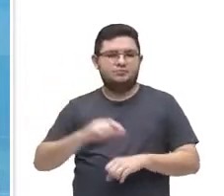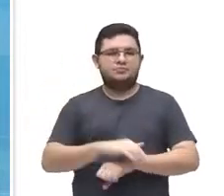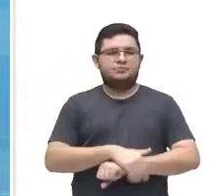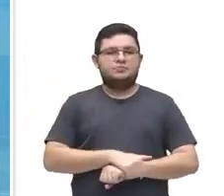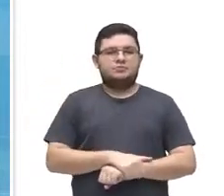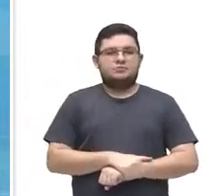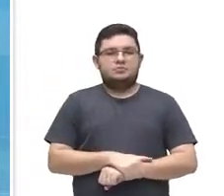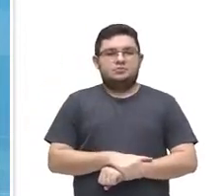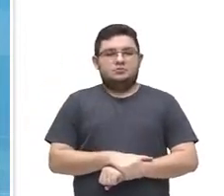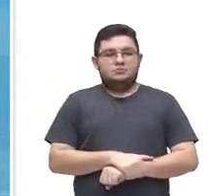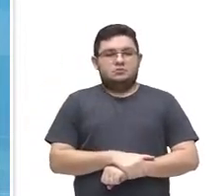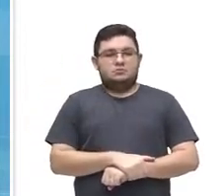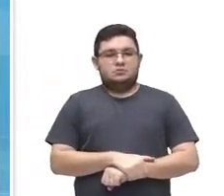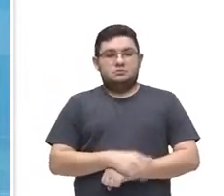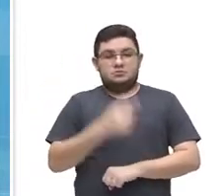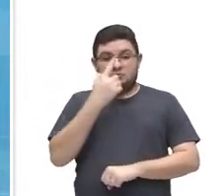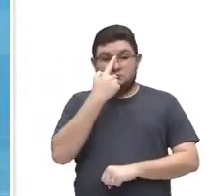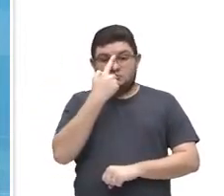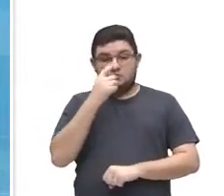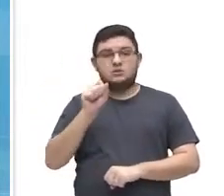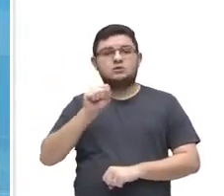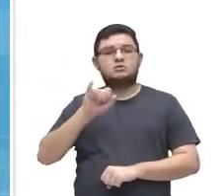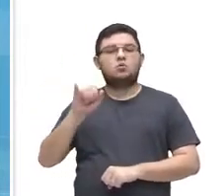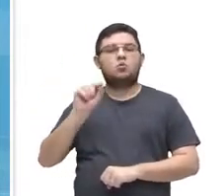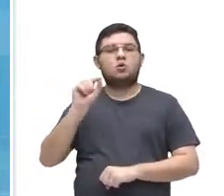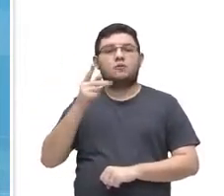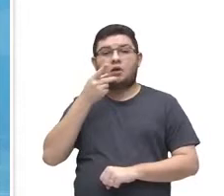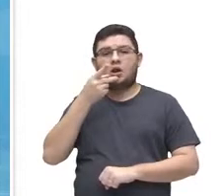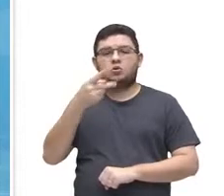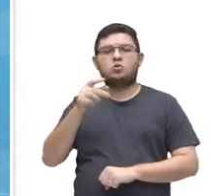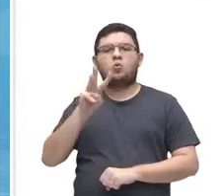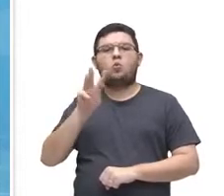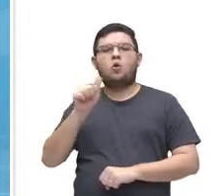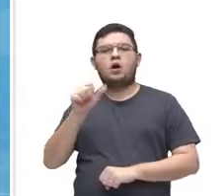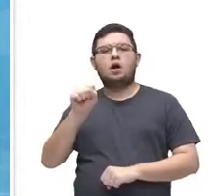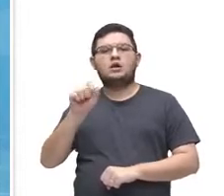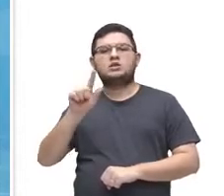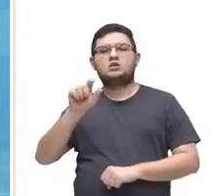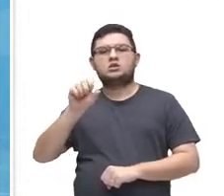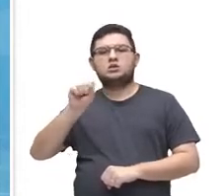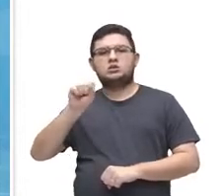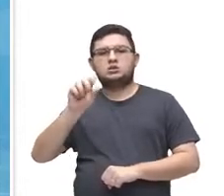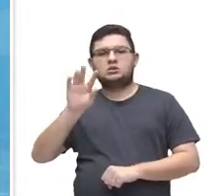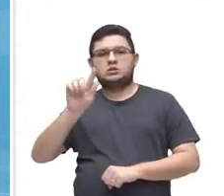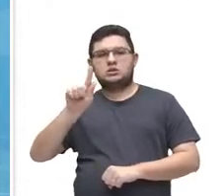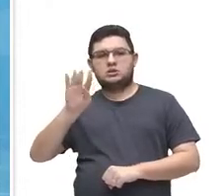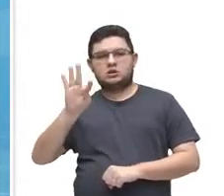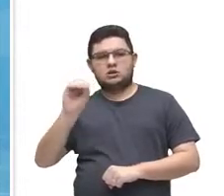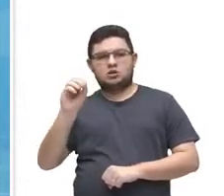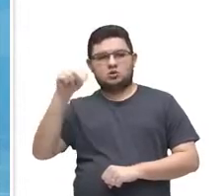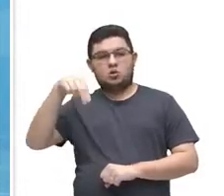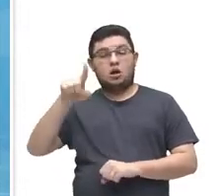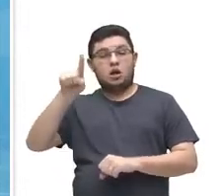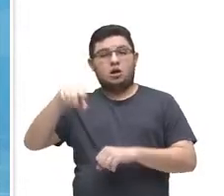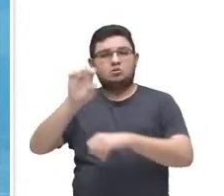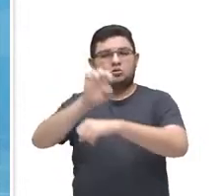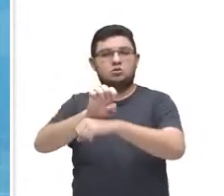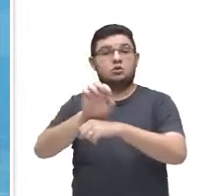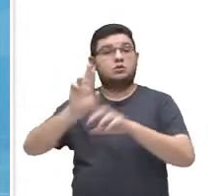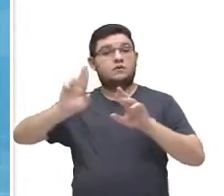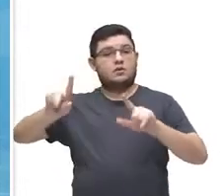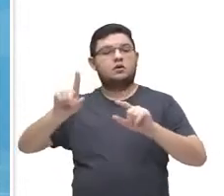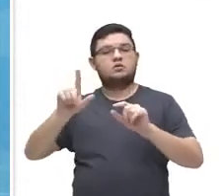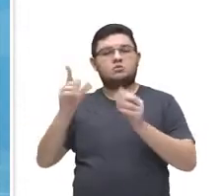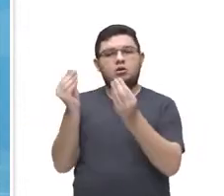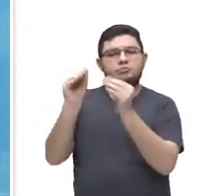Columbia. E quando eu falo somente Washington, eu estou me referindo ao estado, tá certo? Então, essa diferença aí. A capital, eu